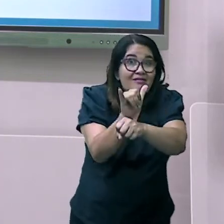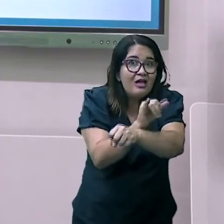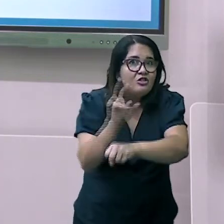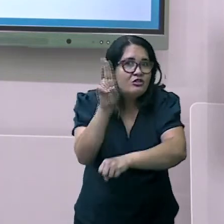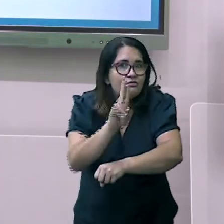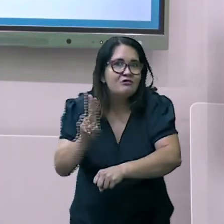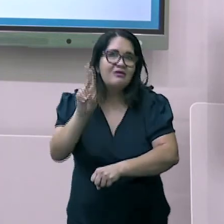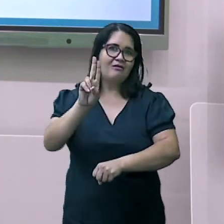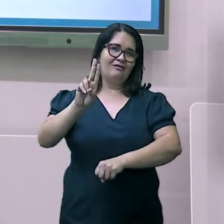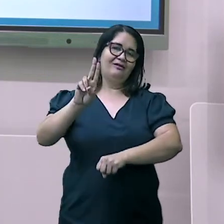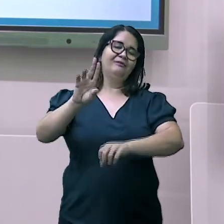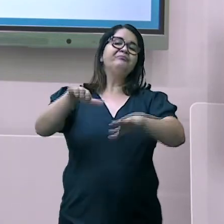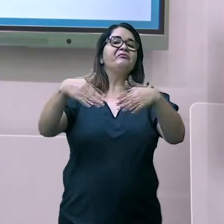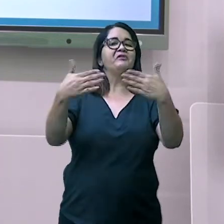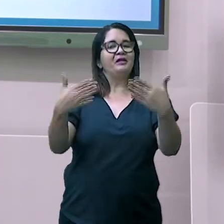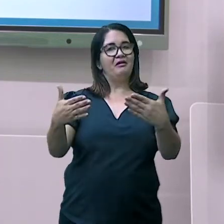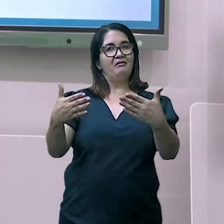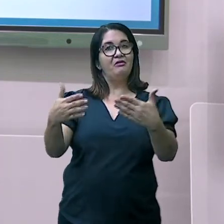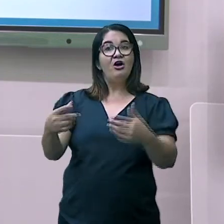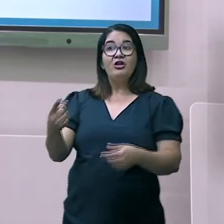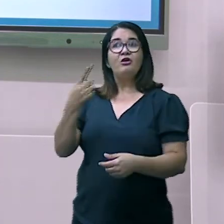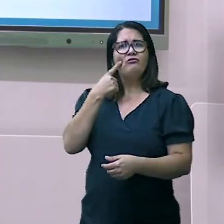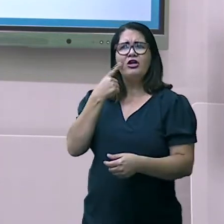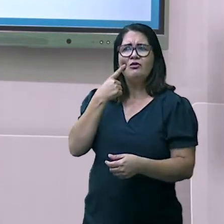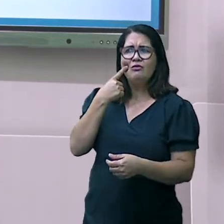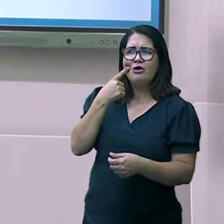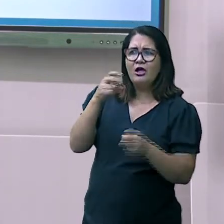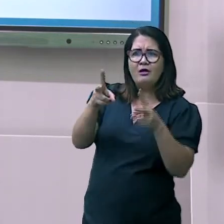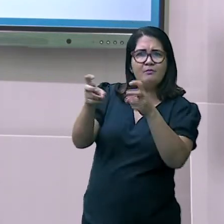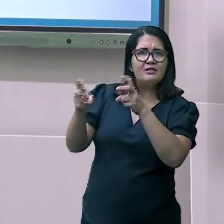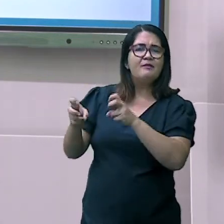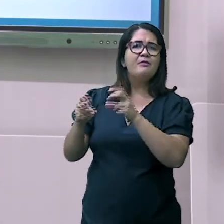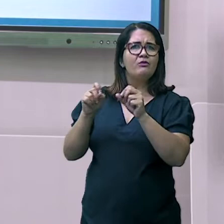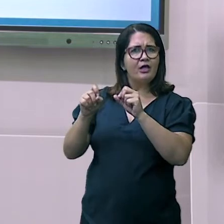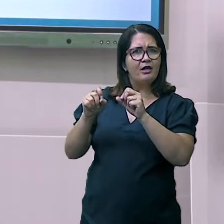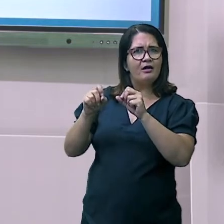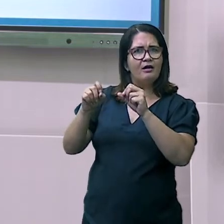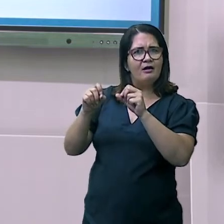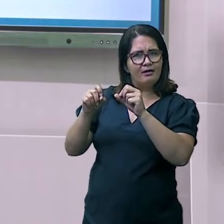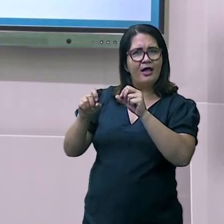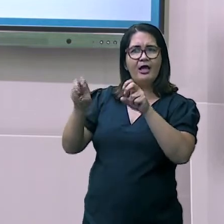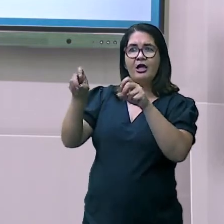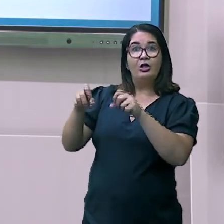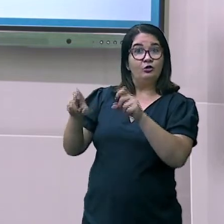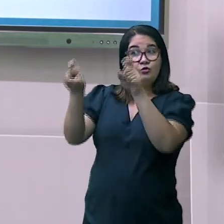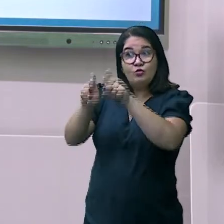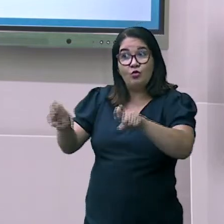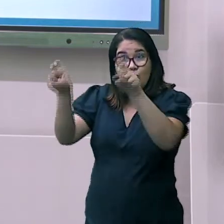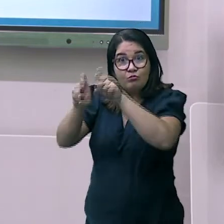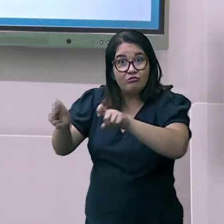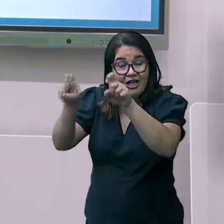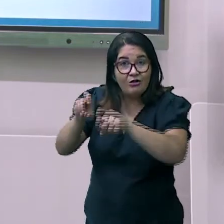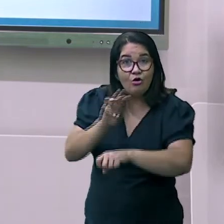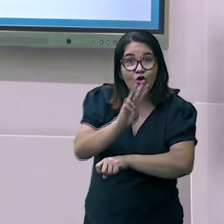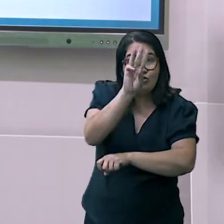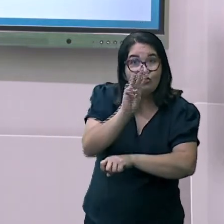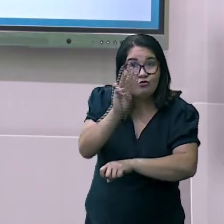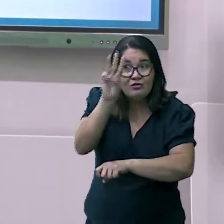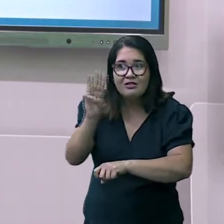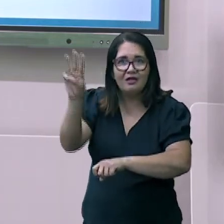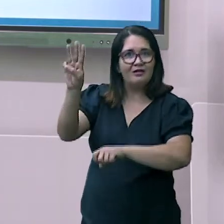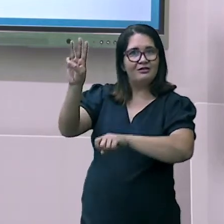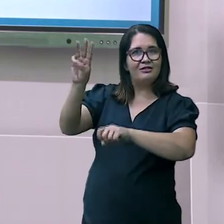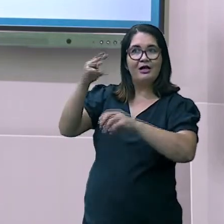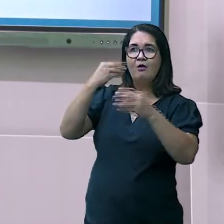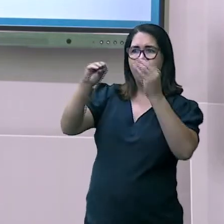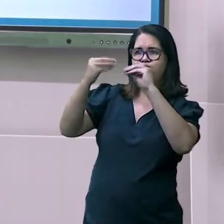inventaram? Vender as coisas por site. Daí, os programadores. E quando as